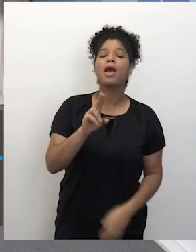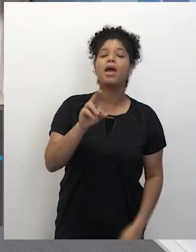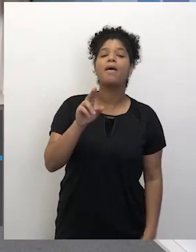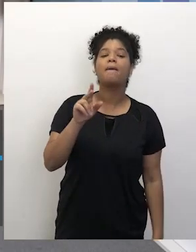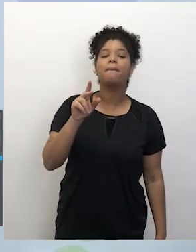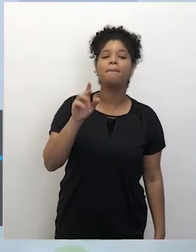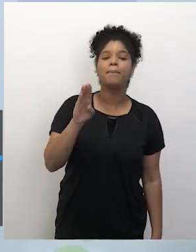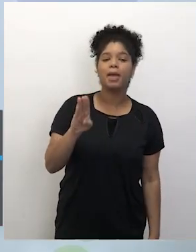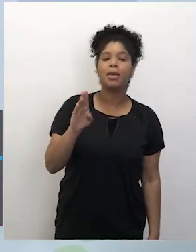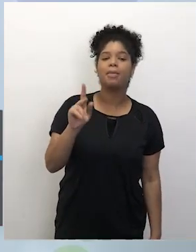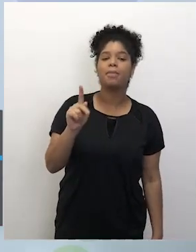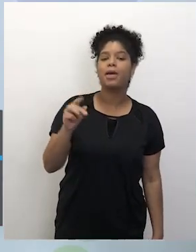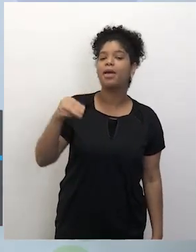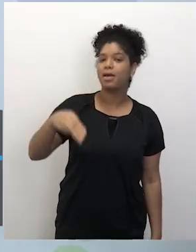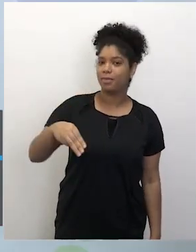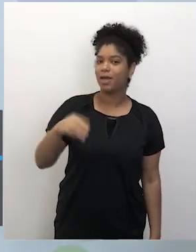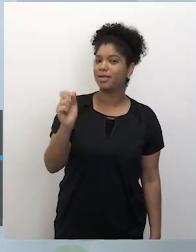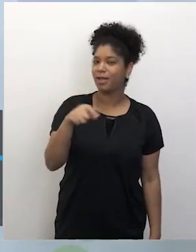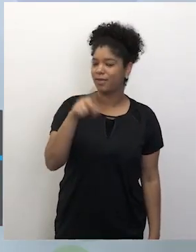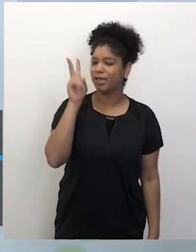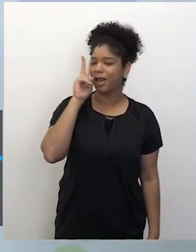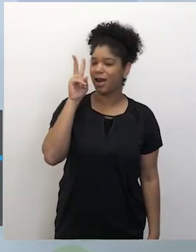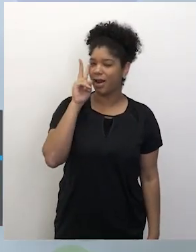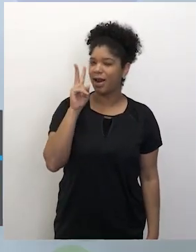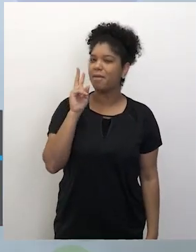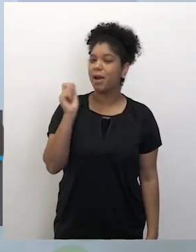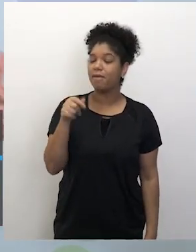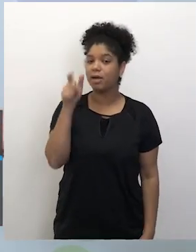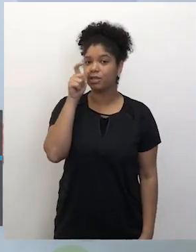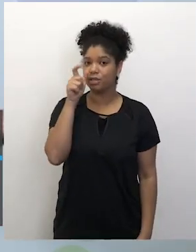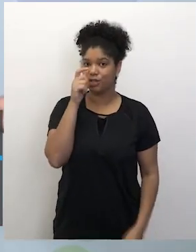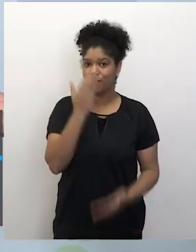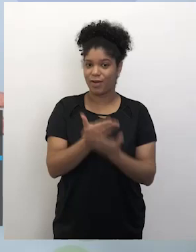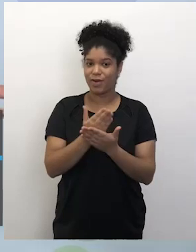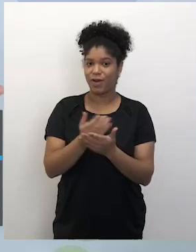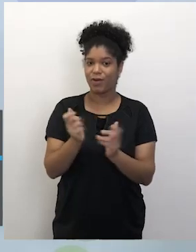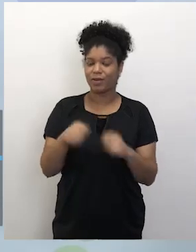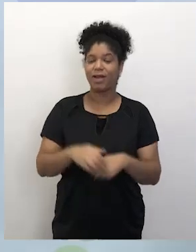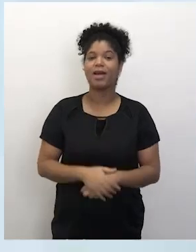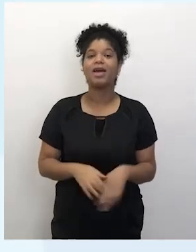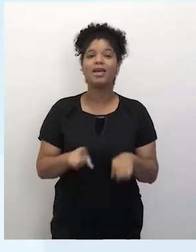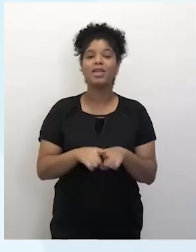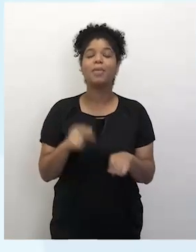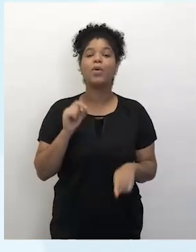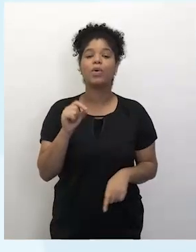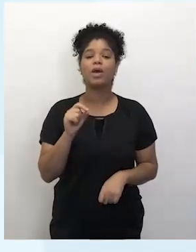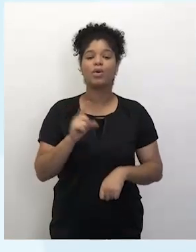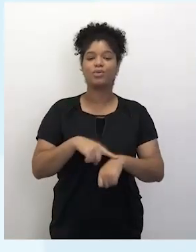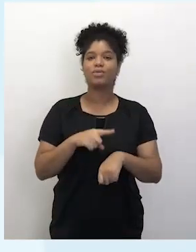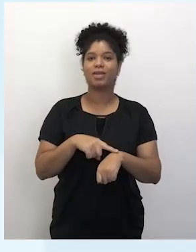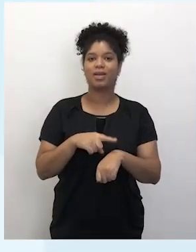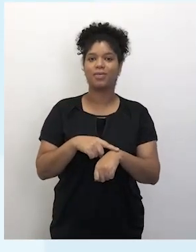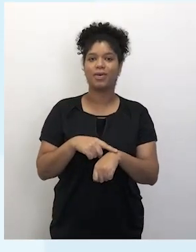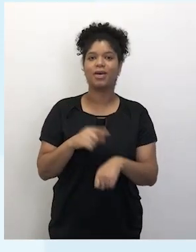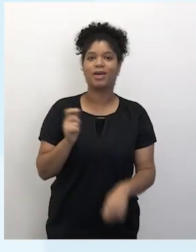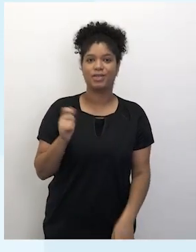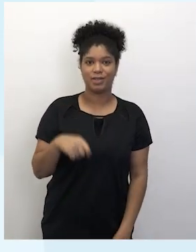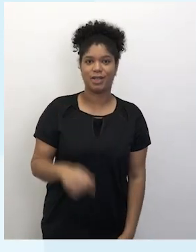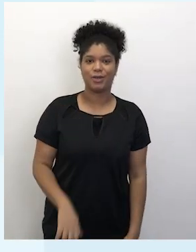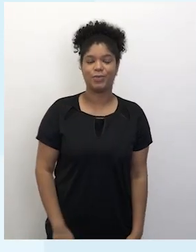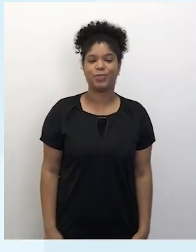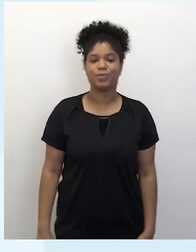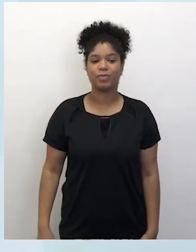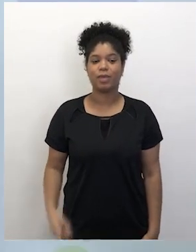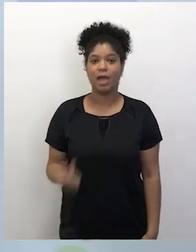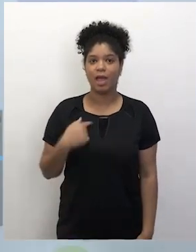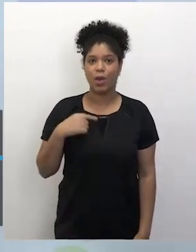eles lembram e podem até retomar as nossas aulas, caso for. E aí a gente pensa no tempo. Então, eu monto